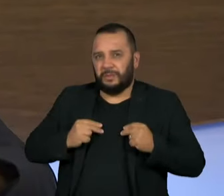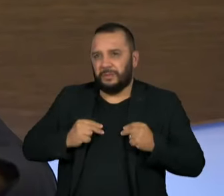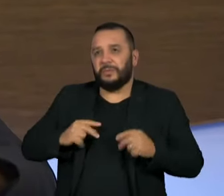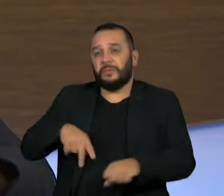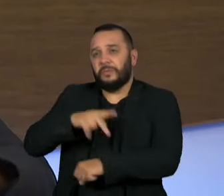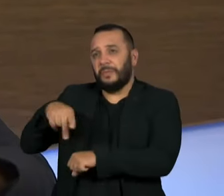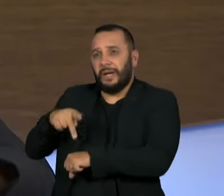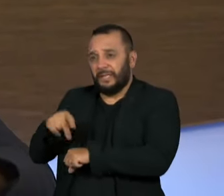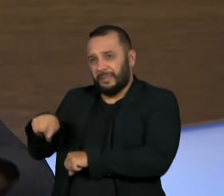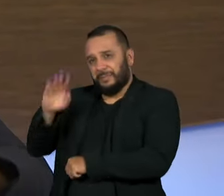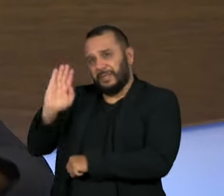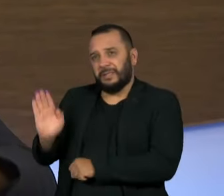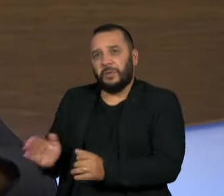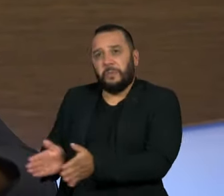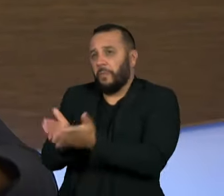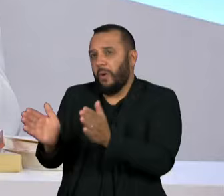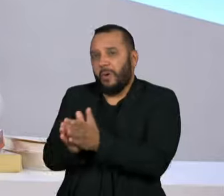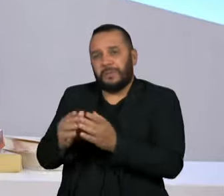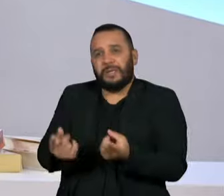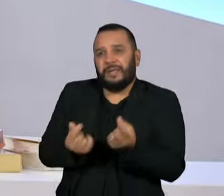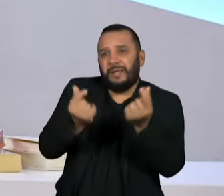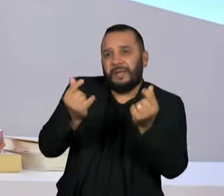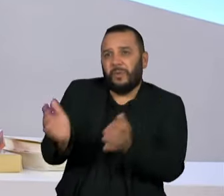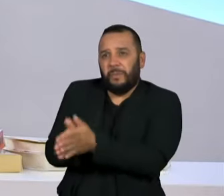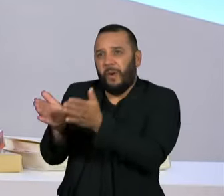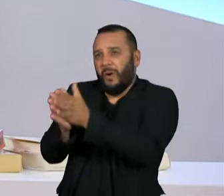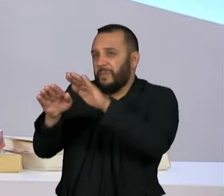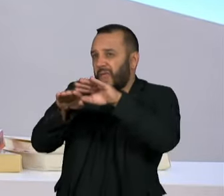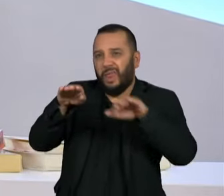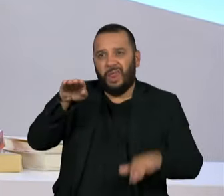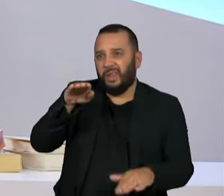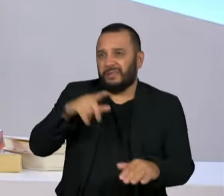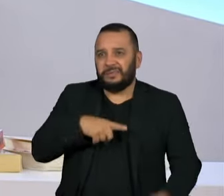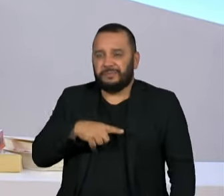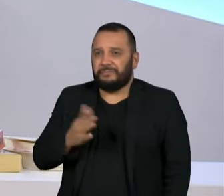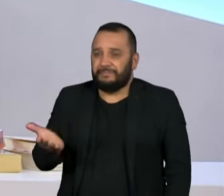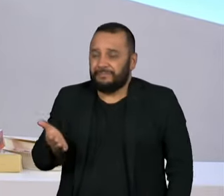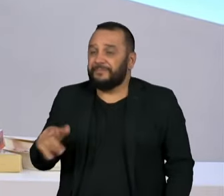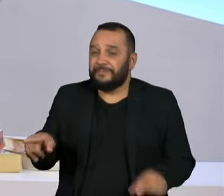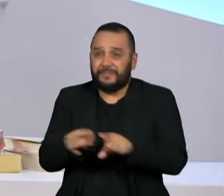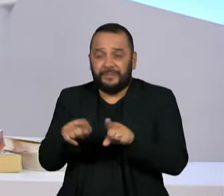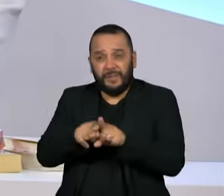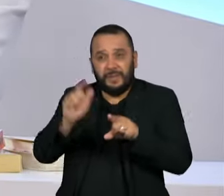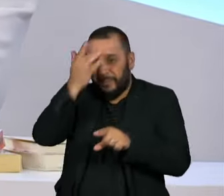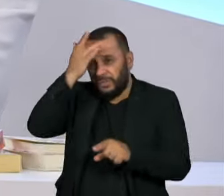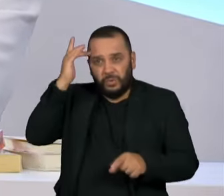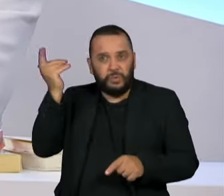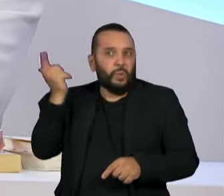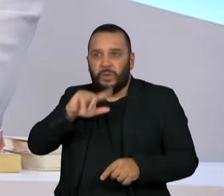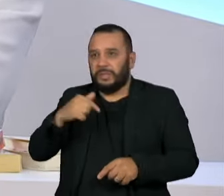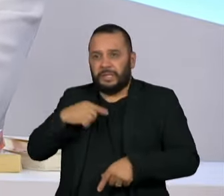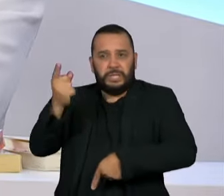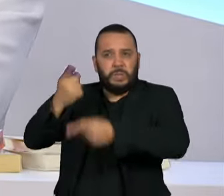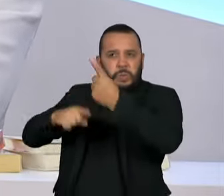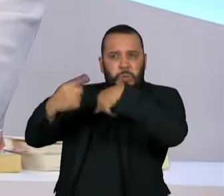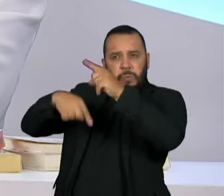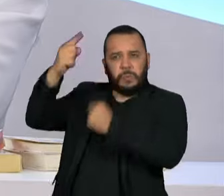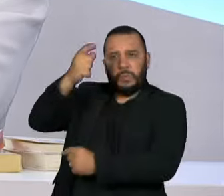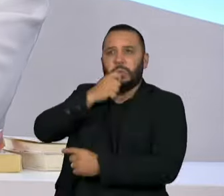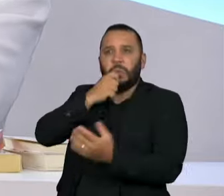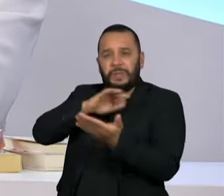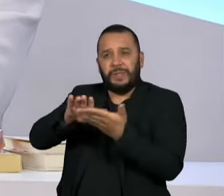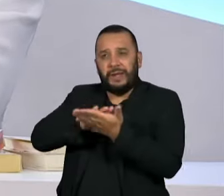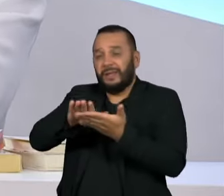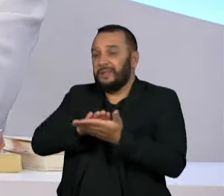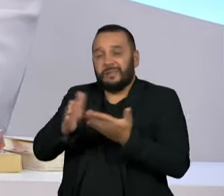pobre, ainda muito desigual, e também entre essas pessoas que não atingiram o sucesso, se o sucesso for pensado como estar ali